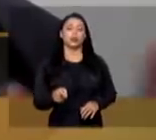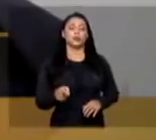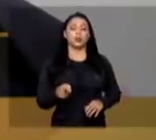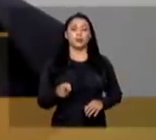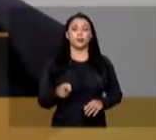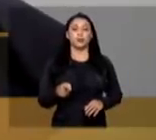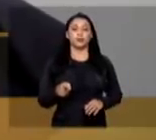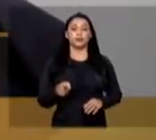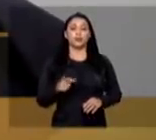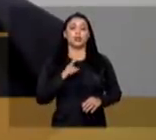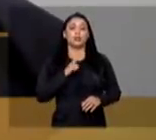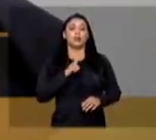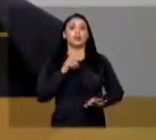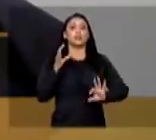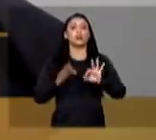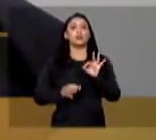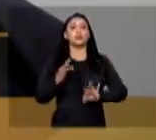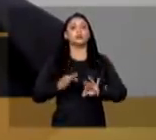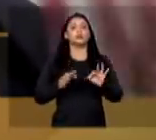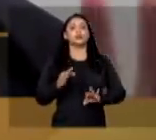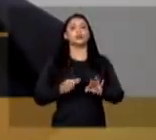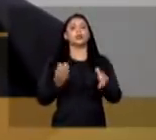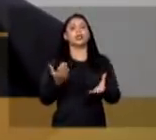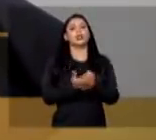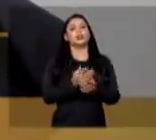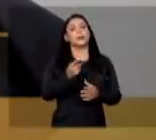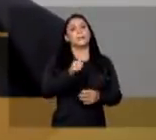Curitiba para processar e julgar a ação penal